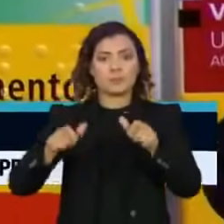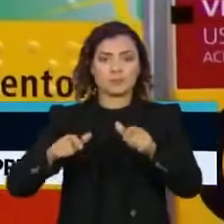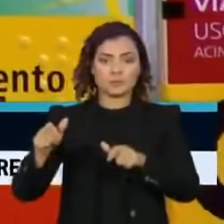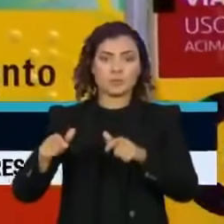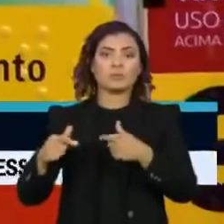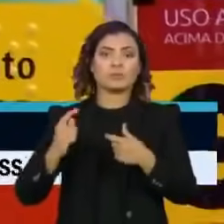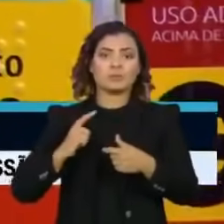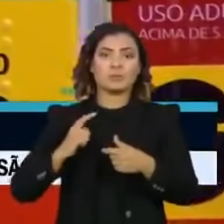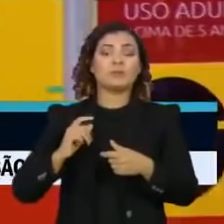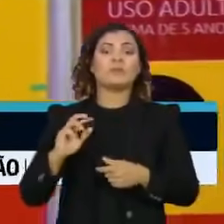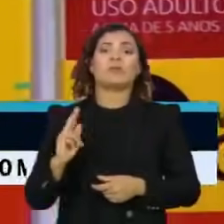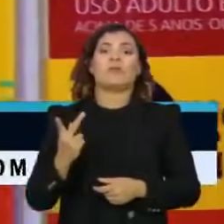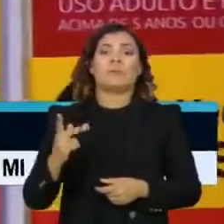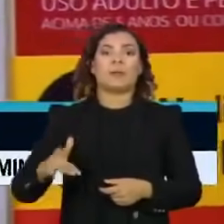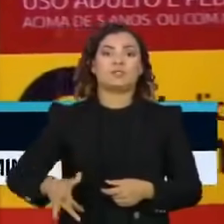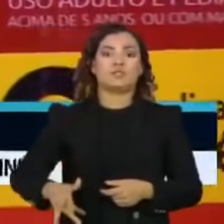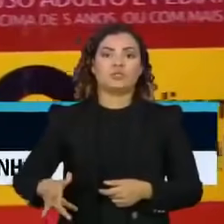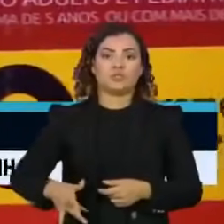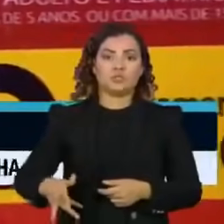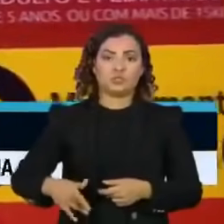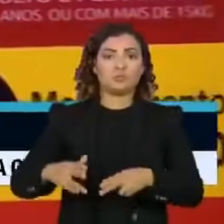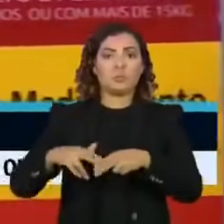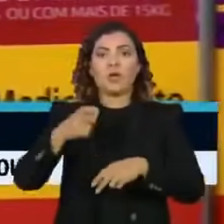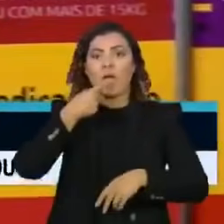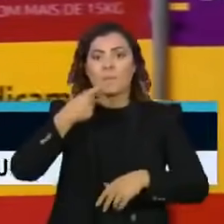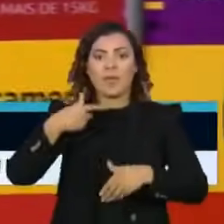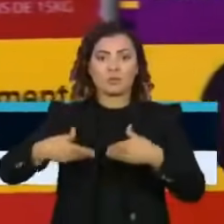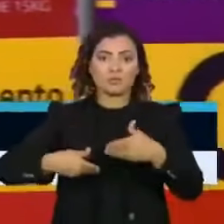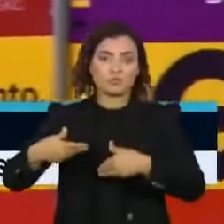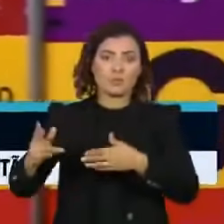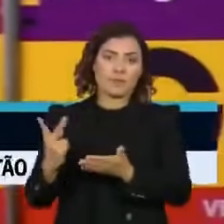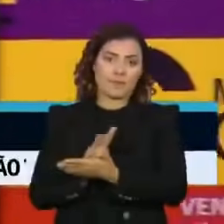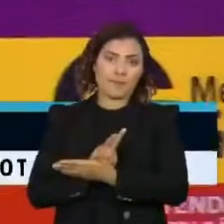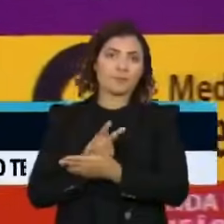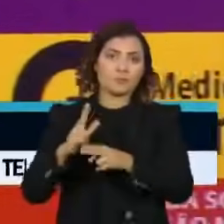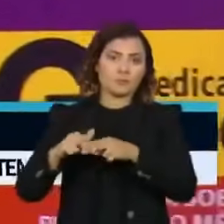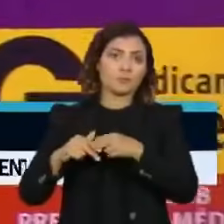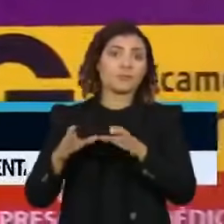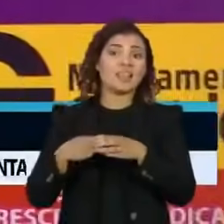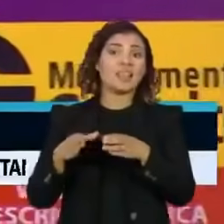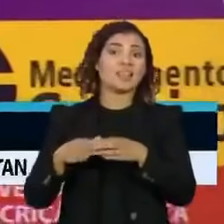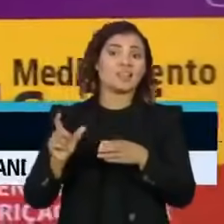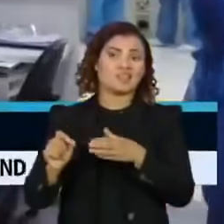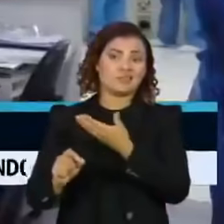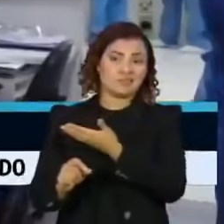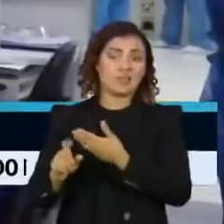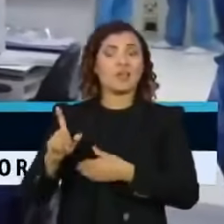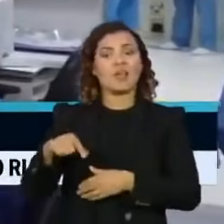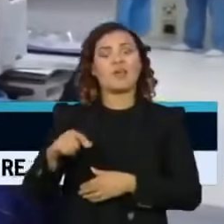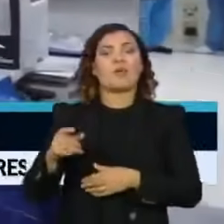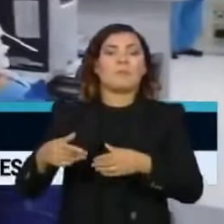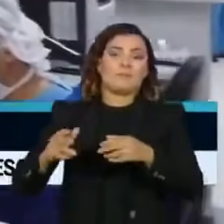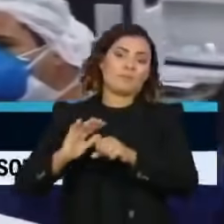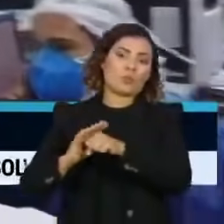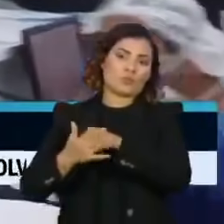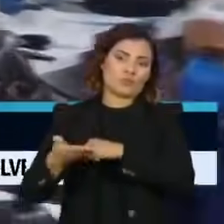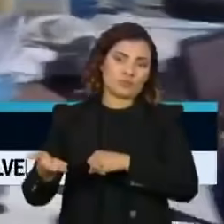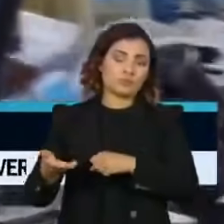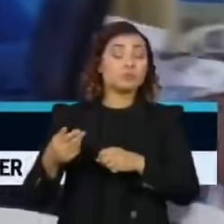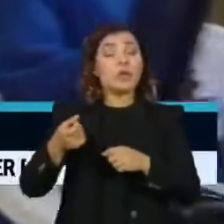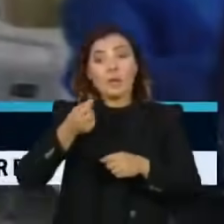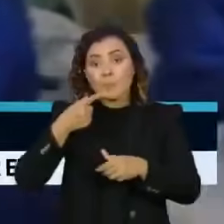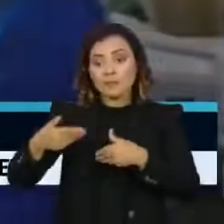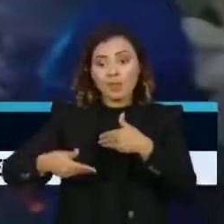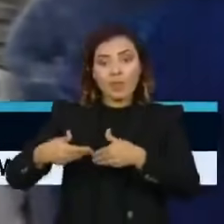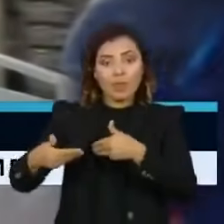pacientes desenvolveram uma hepatite medicamentosa após o uso de remédios do chamado o kit a convide o uso desses